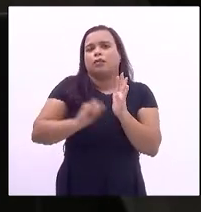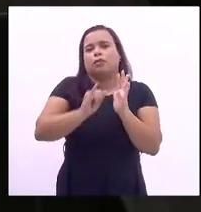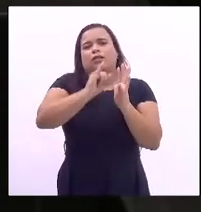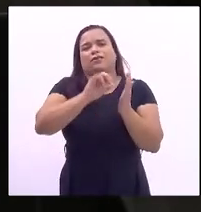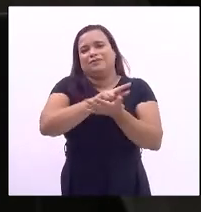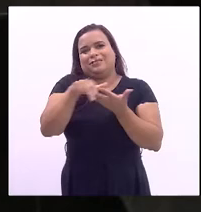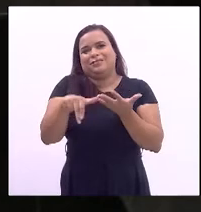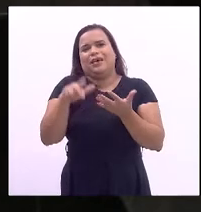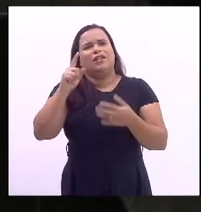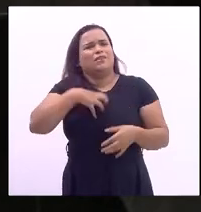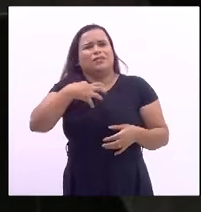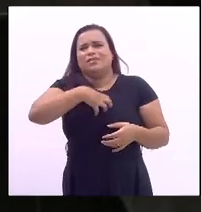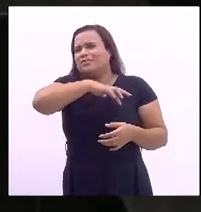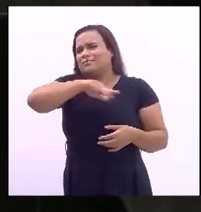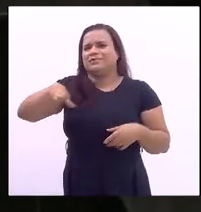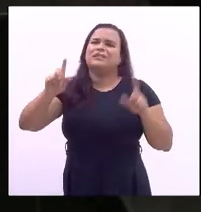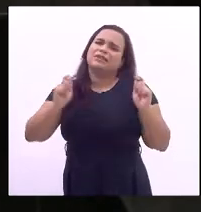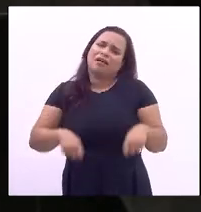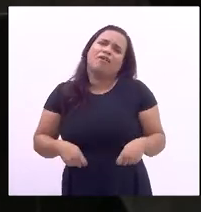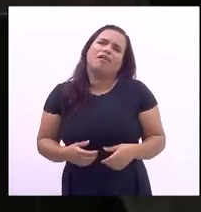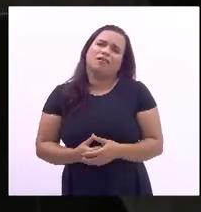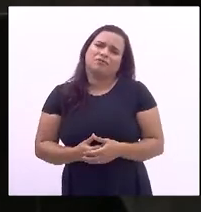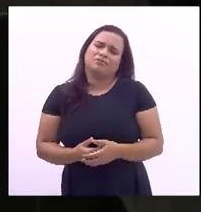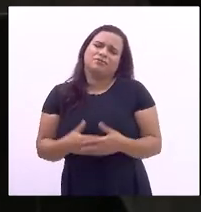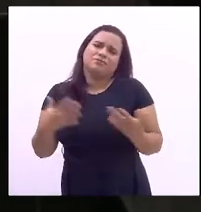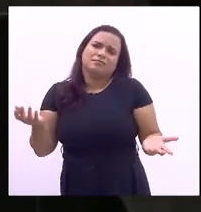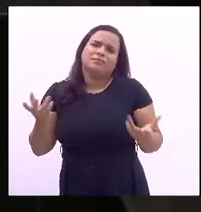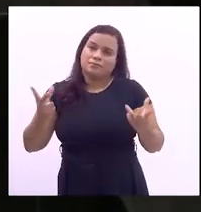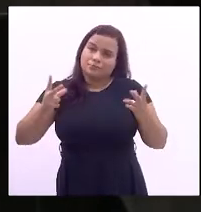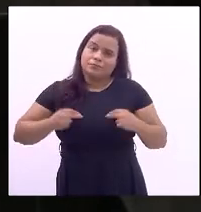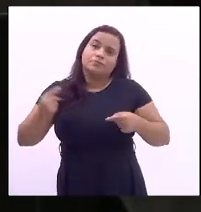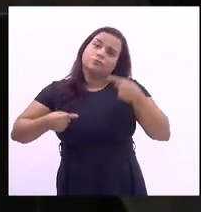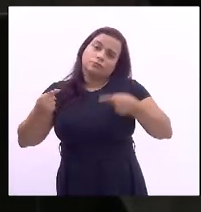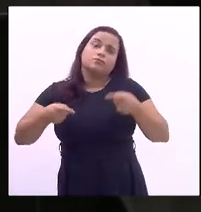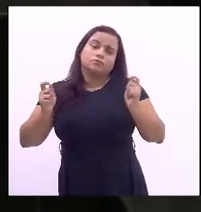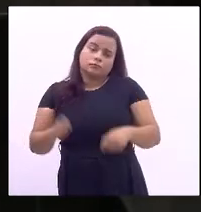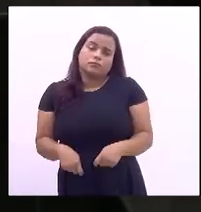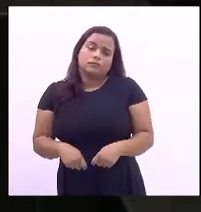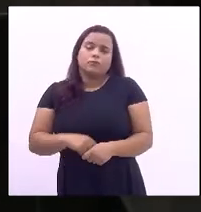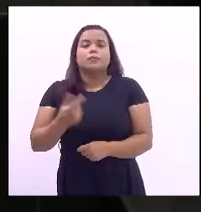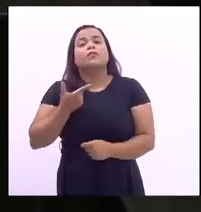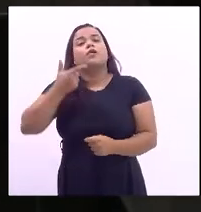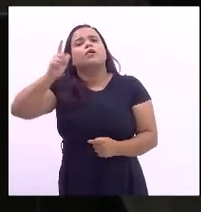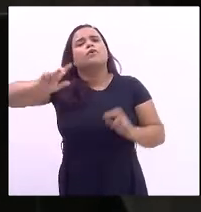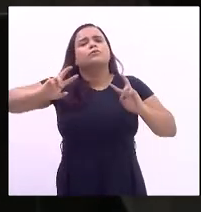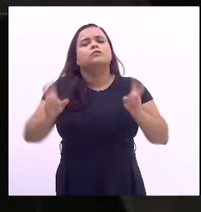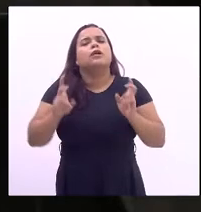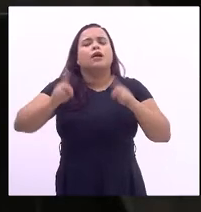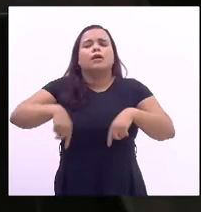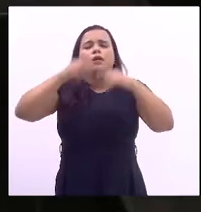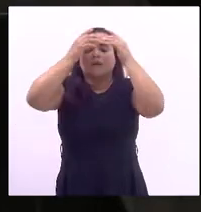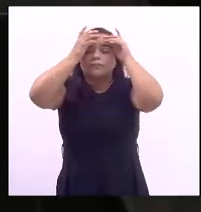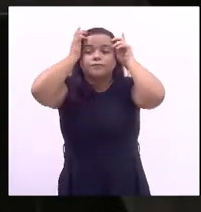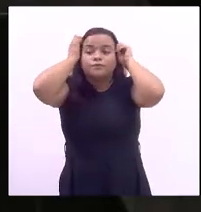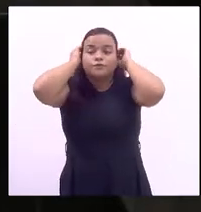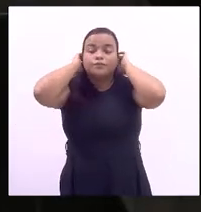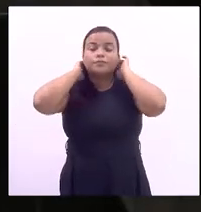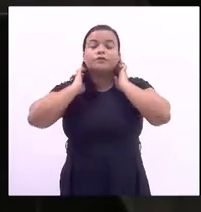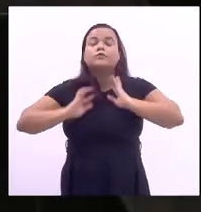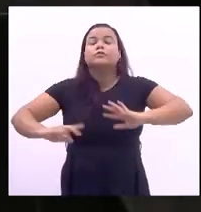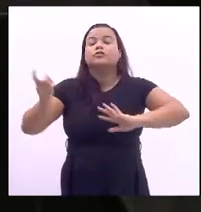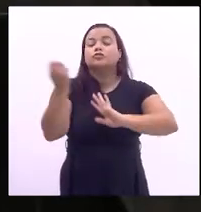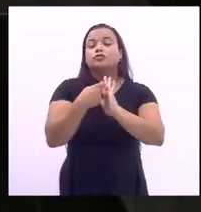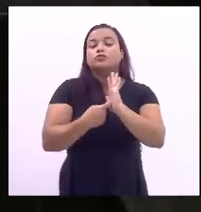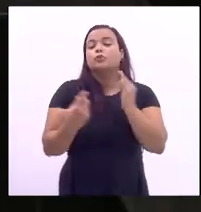de diversas formas então um médico pela discussão e a outra questão é como